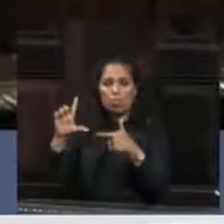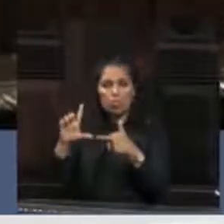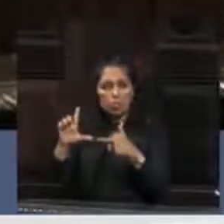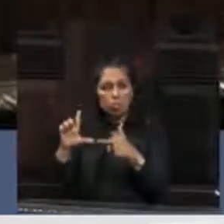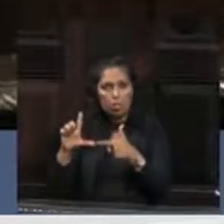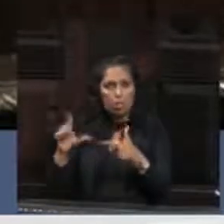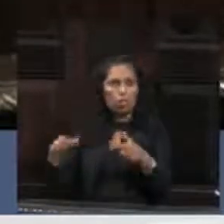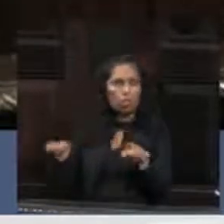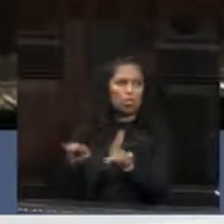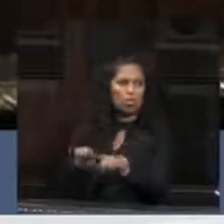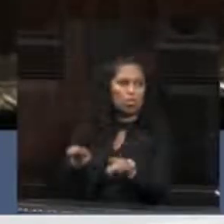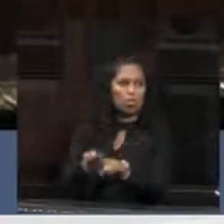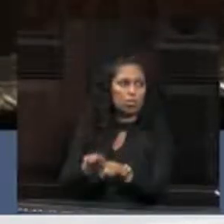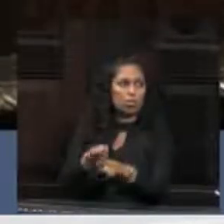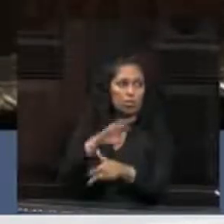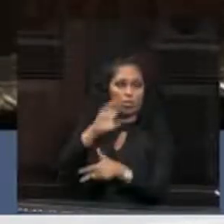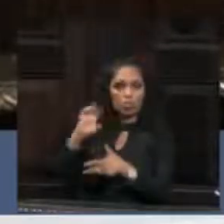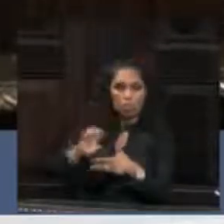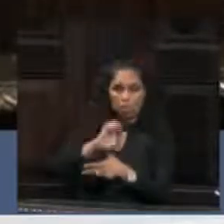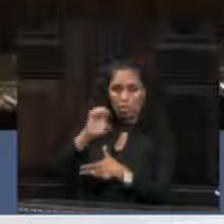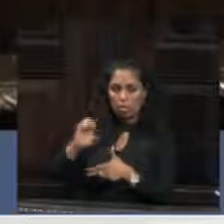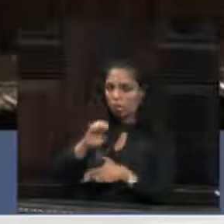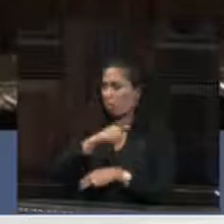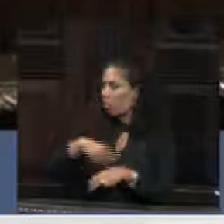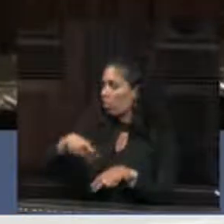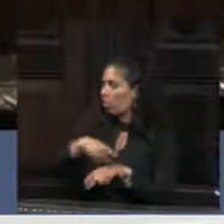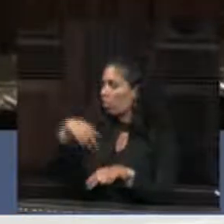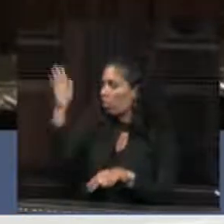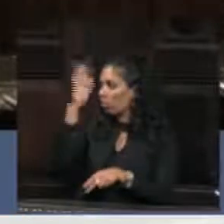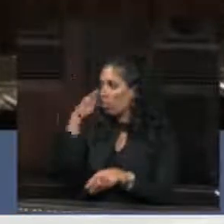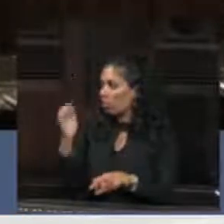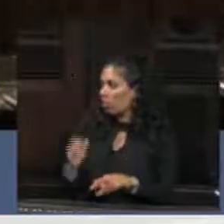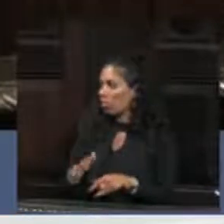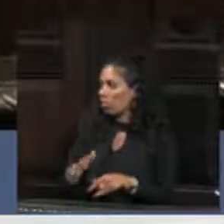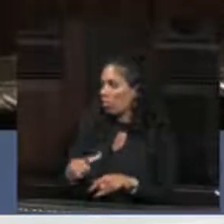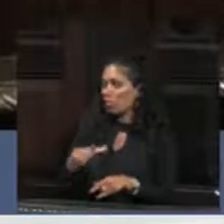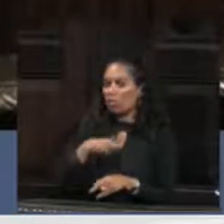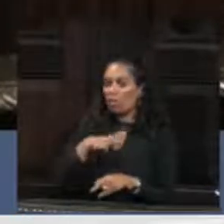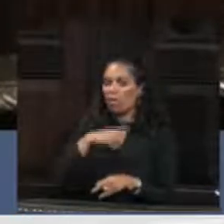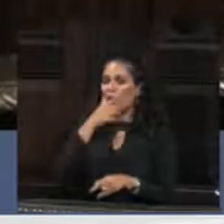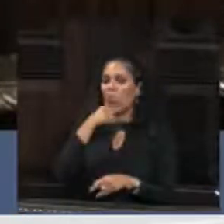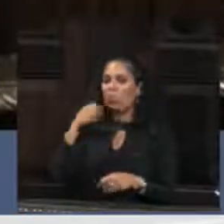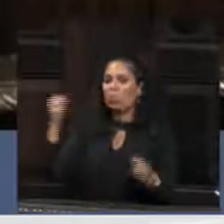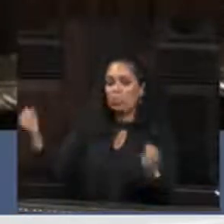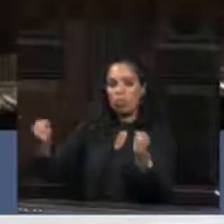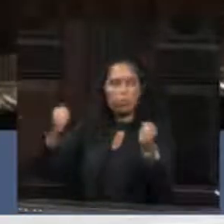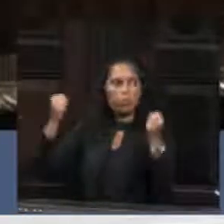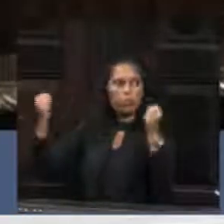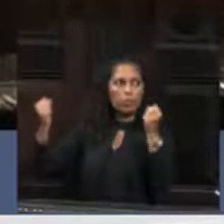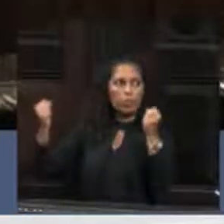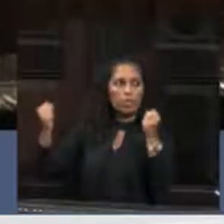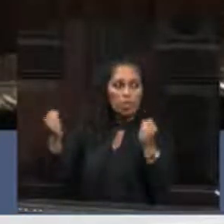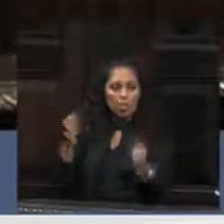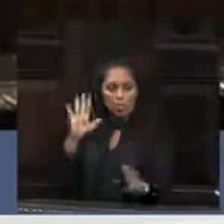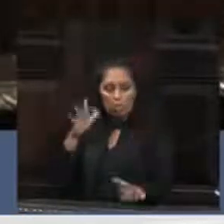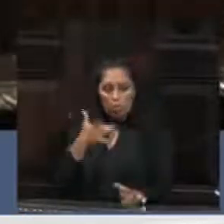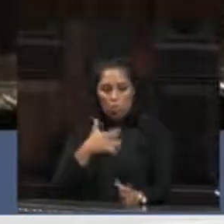também no executivo brasileiro, há homens com muito poder e nenhum